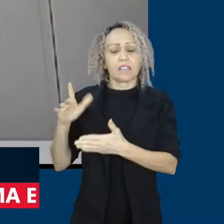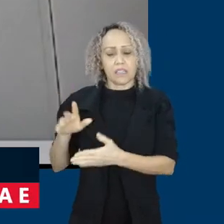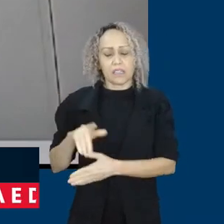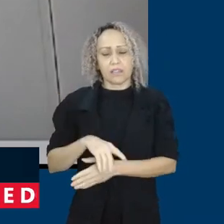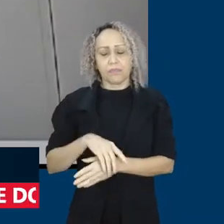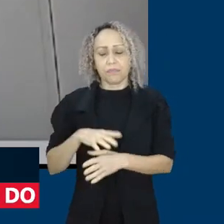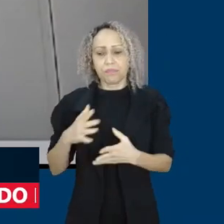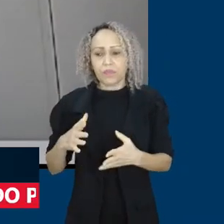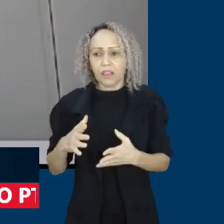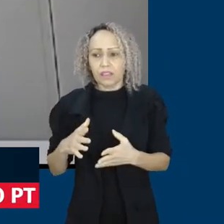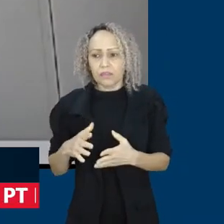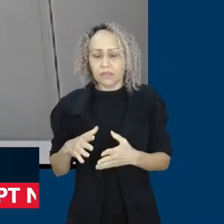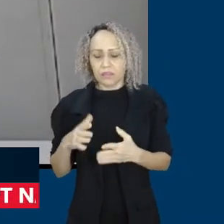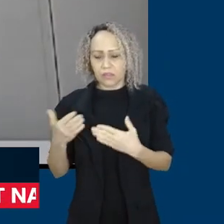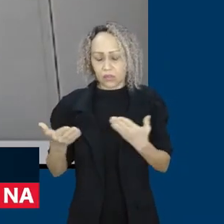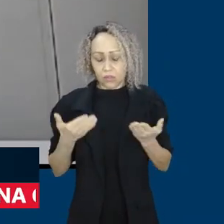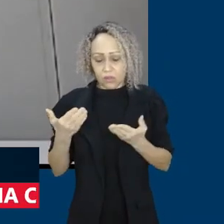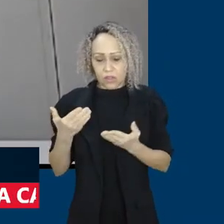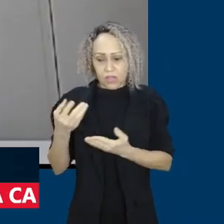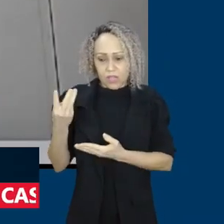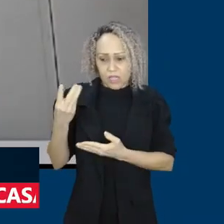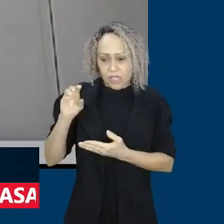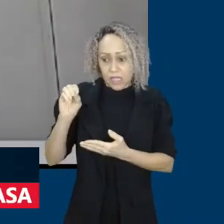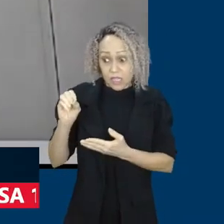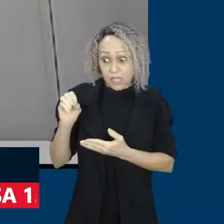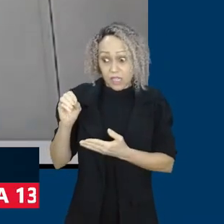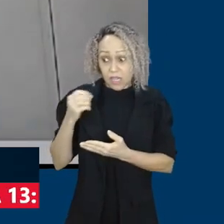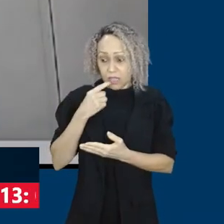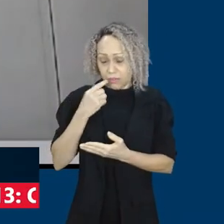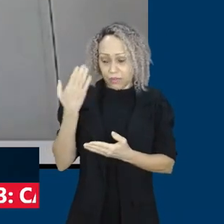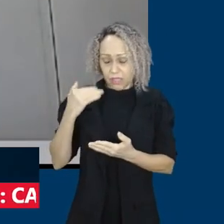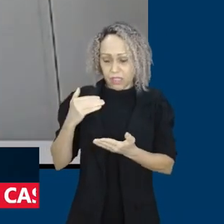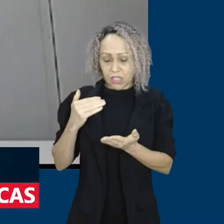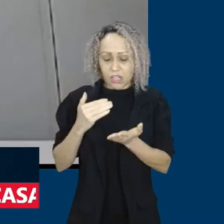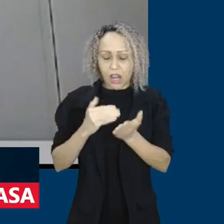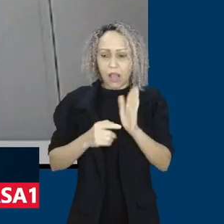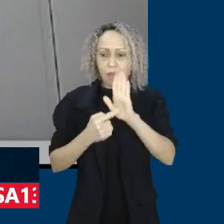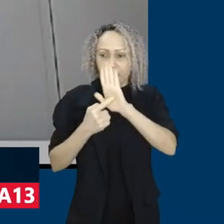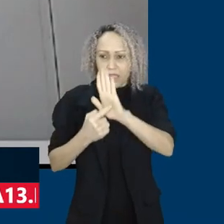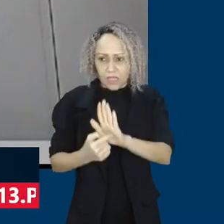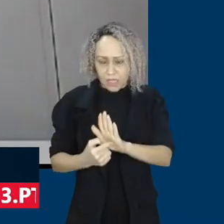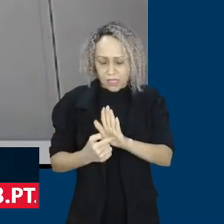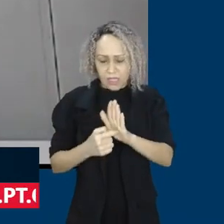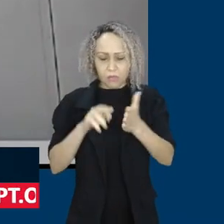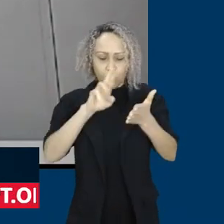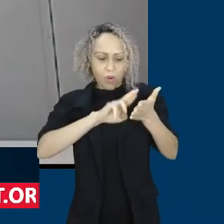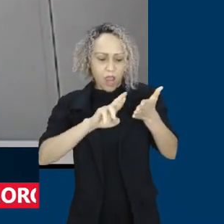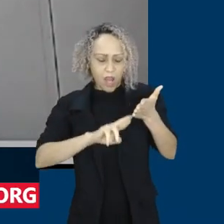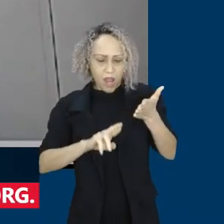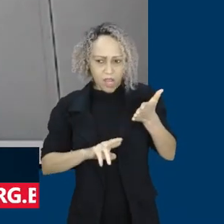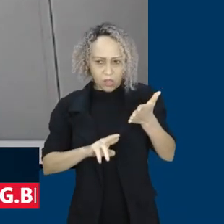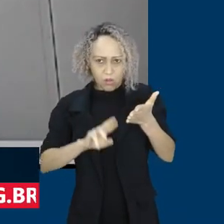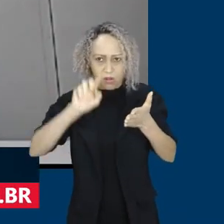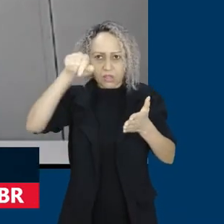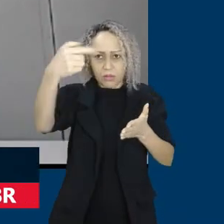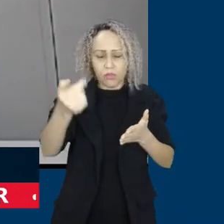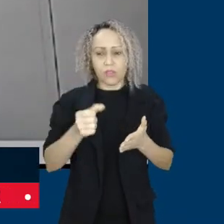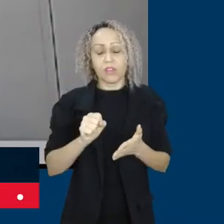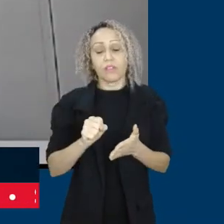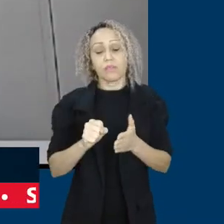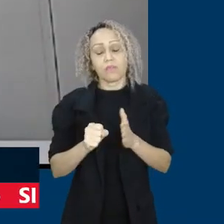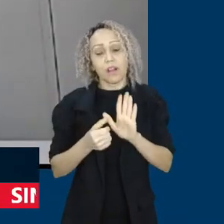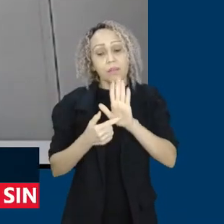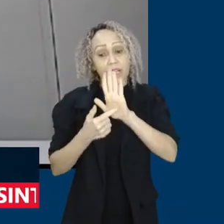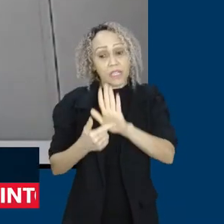no dia 30 e no dia 11 apresentaremos um outro relatório é esse grupo de participação social tem feito diálogo